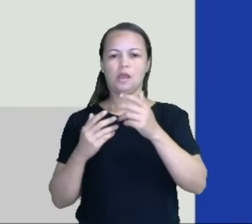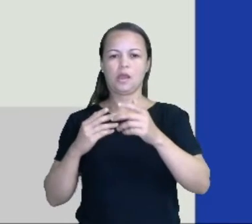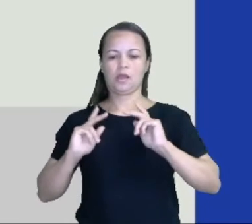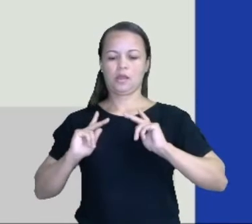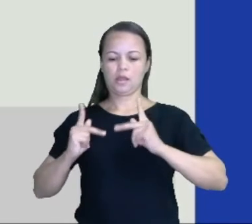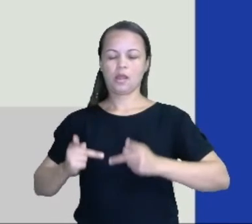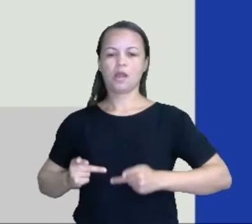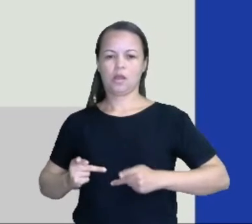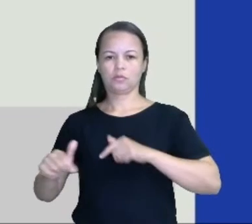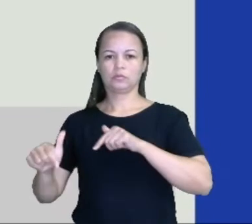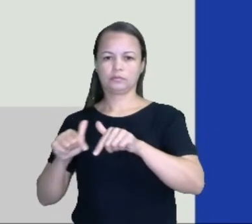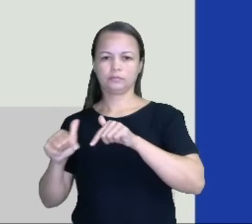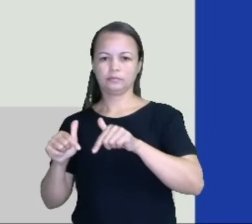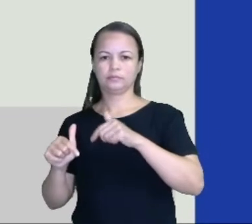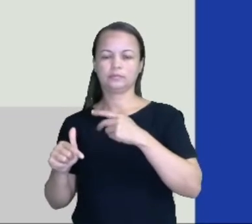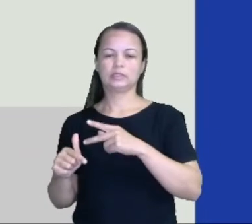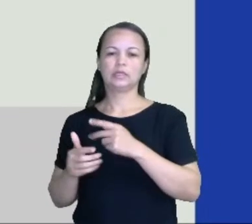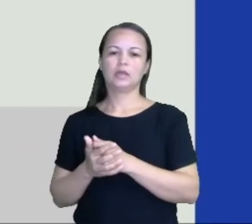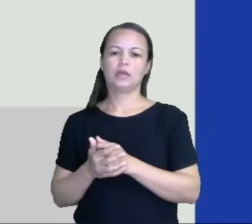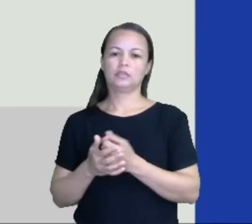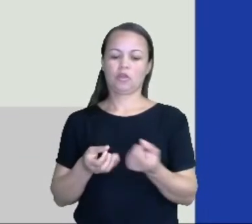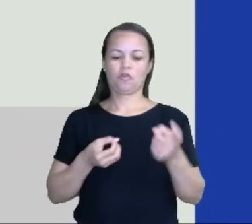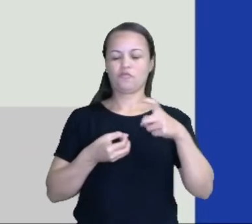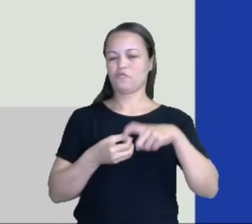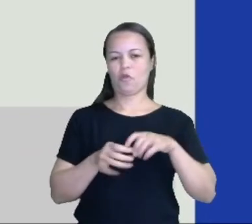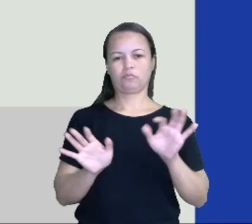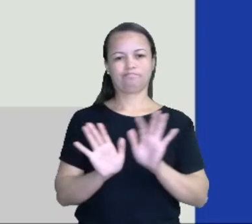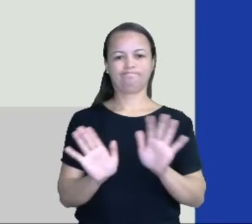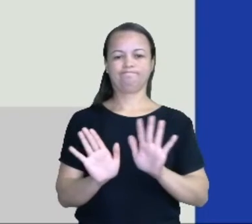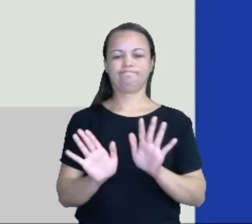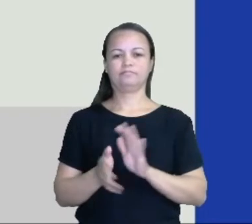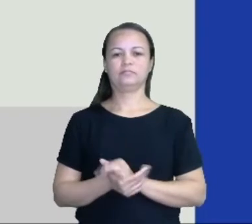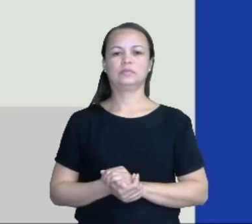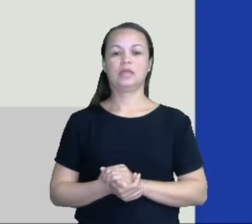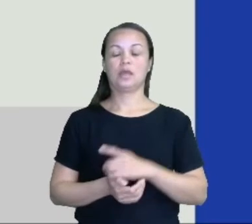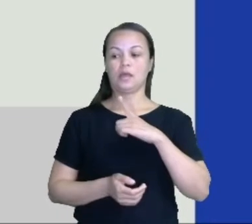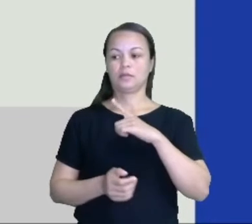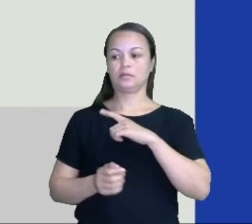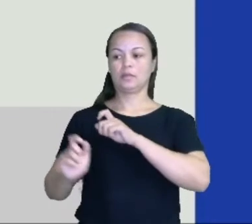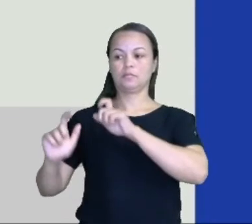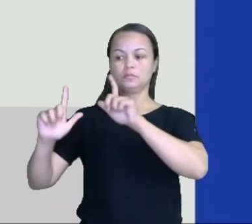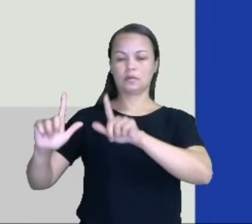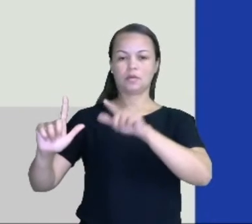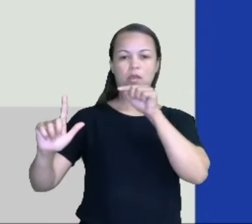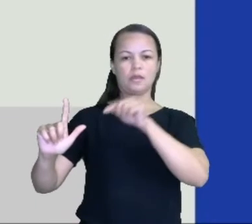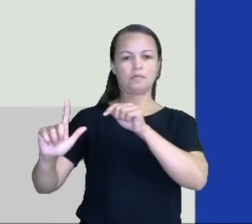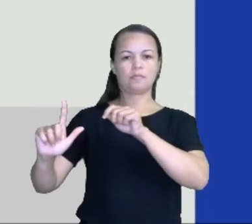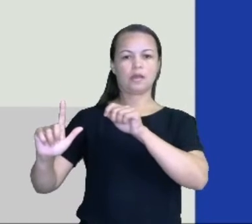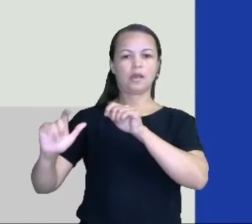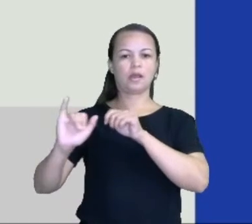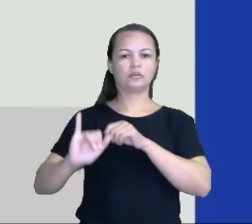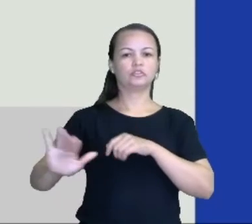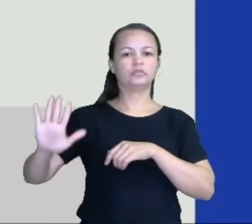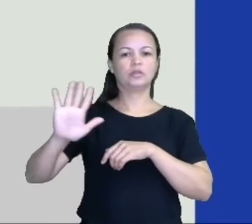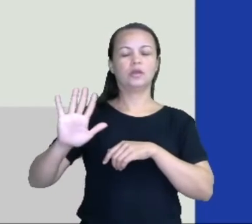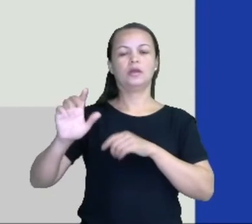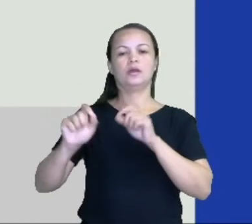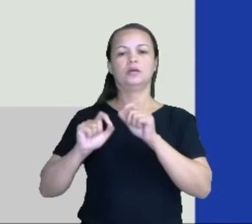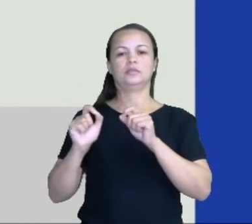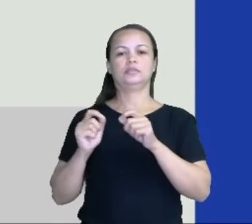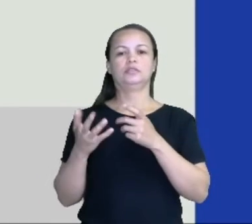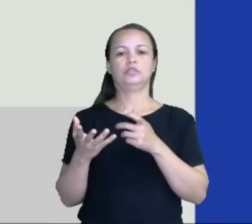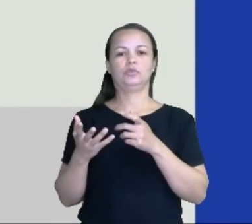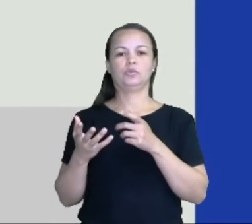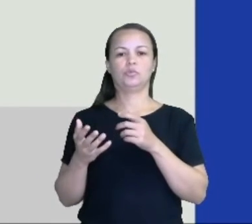humana, ela não volta mais. Aqui nós temos uma imagem de um robô